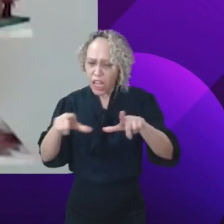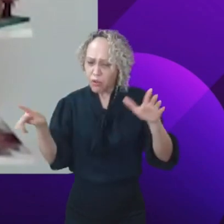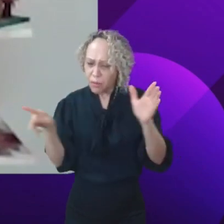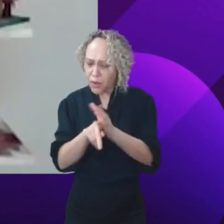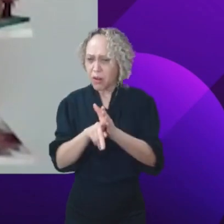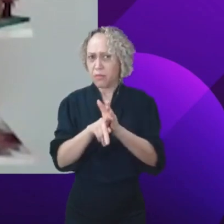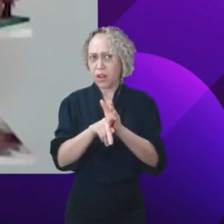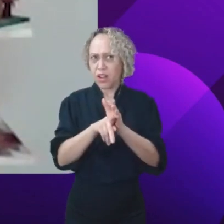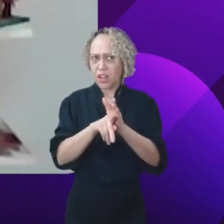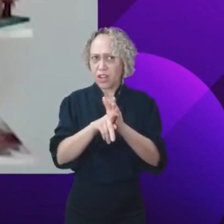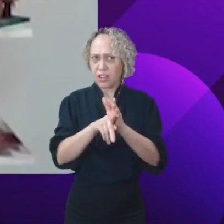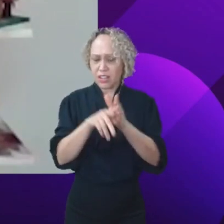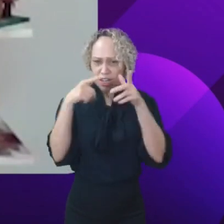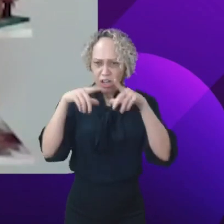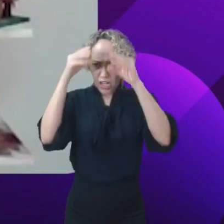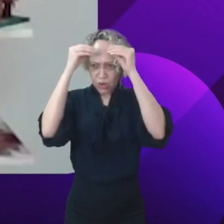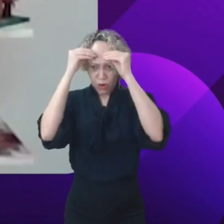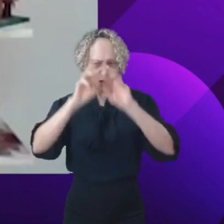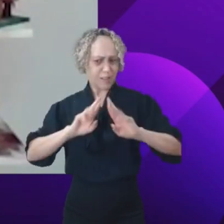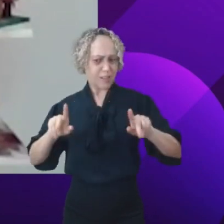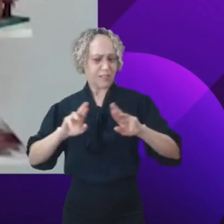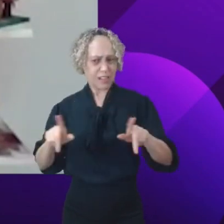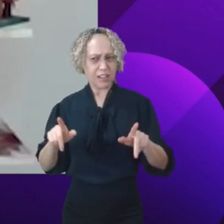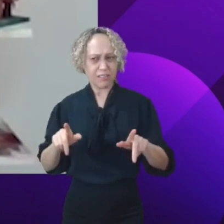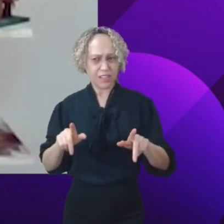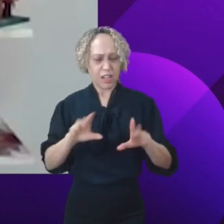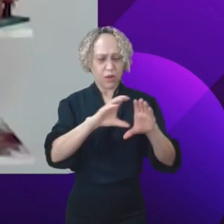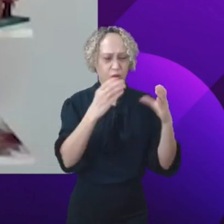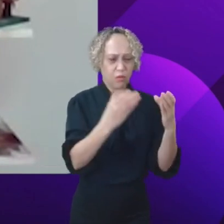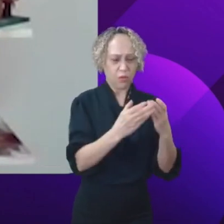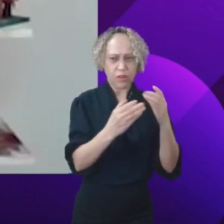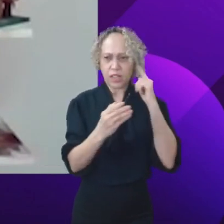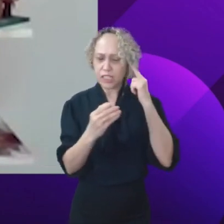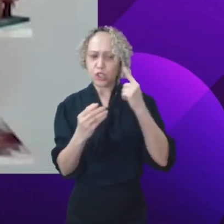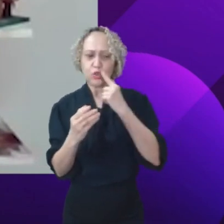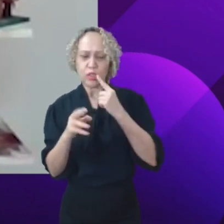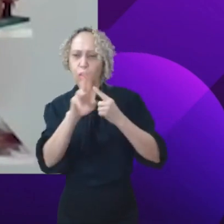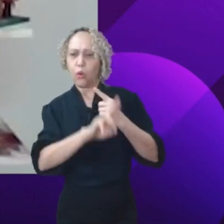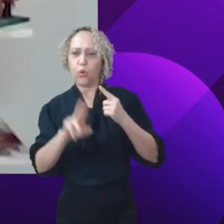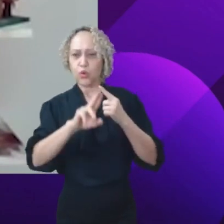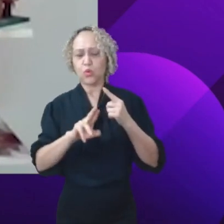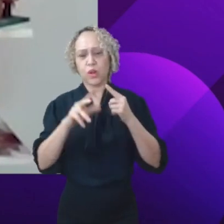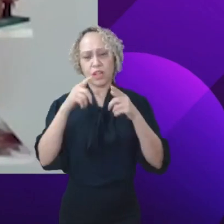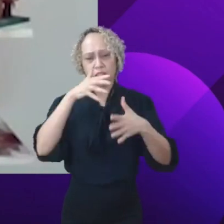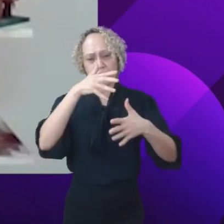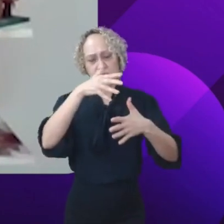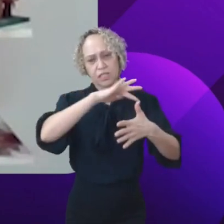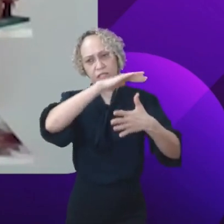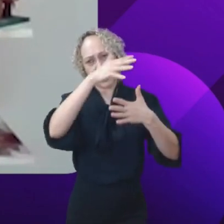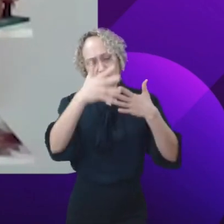uma linguagem. Então, a comunidade surda, né, usuária da língua brasileira de sinais, que se identifica com essa língua